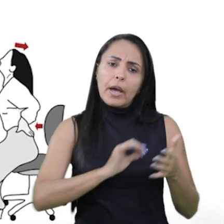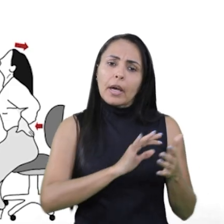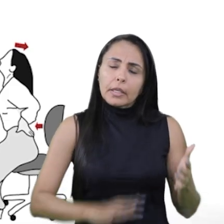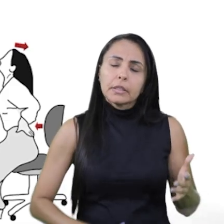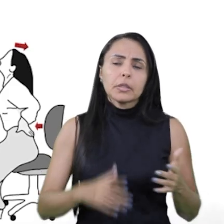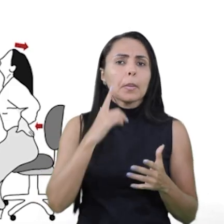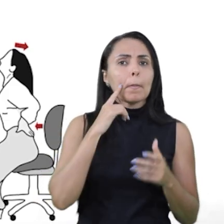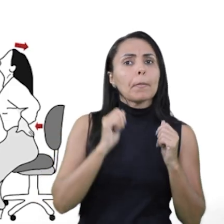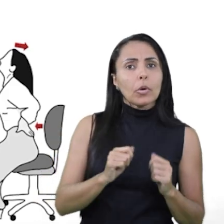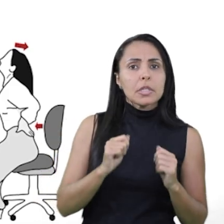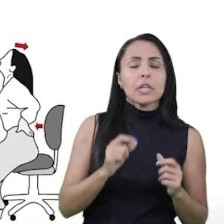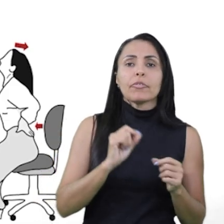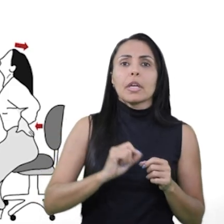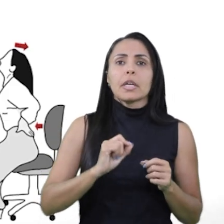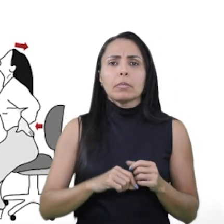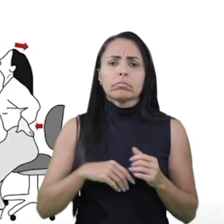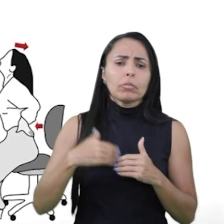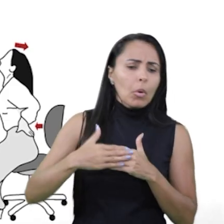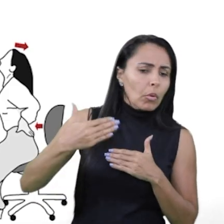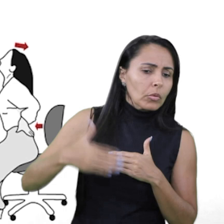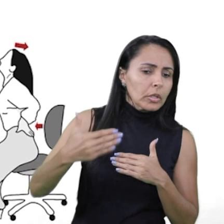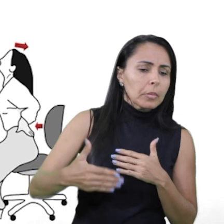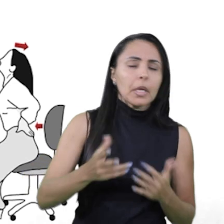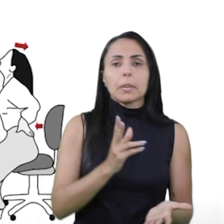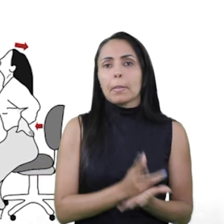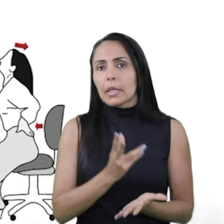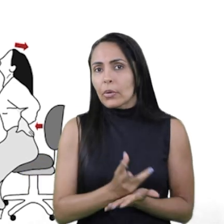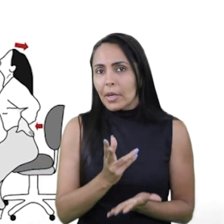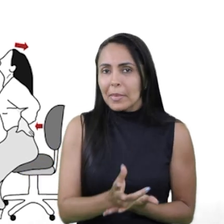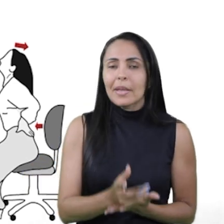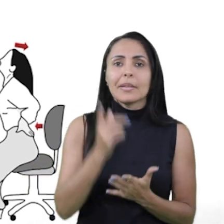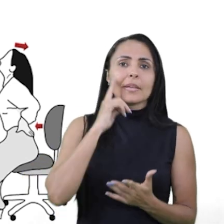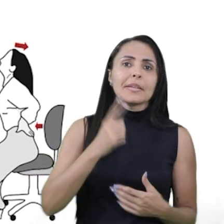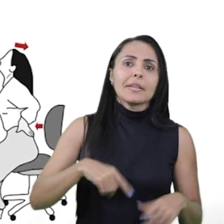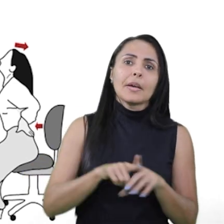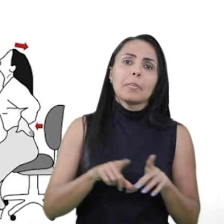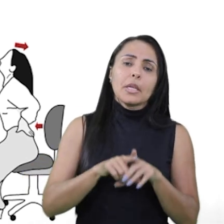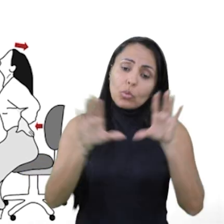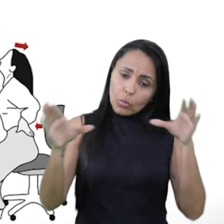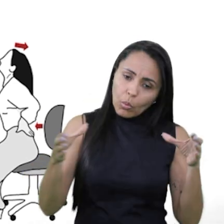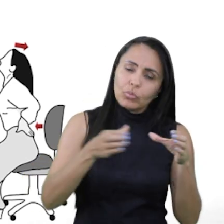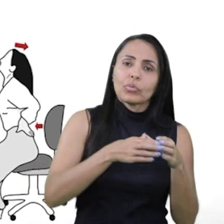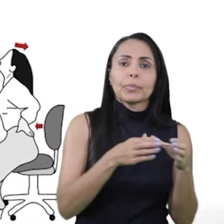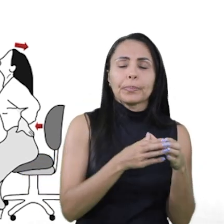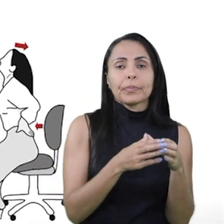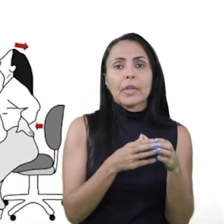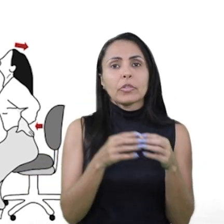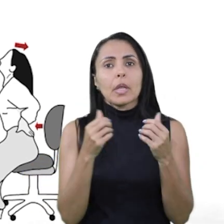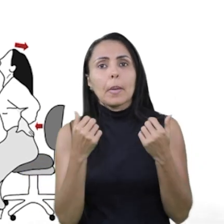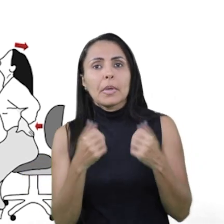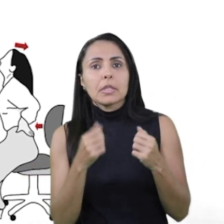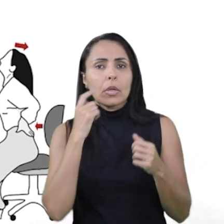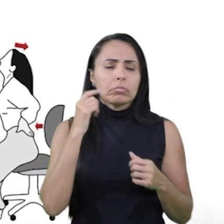podem ser feitas constantemente, periodicamente, inclusive em conjunto. A gente pode parar aí uns